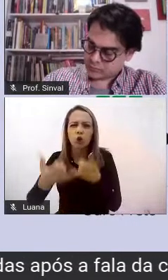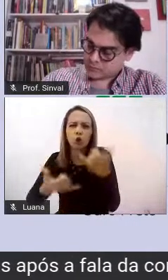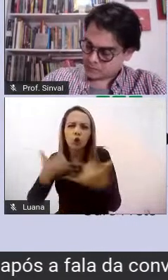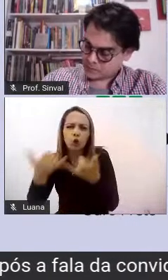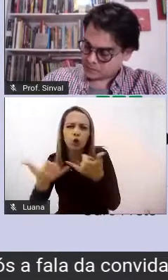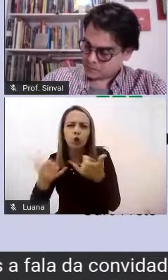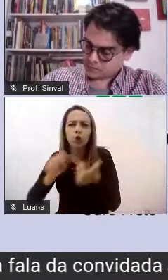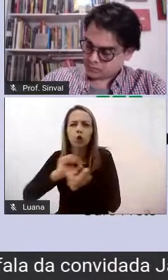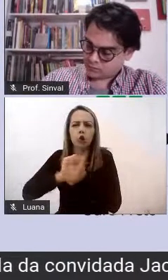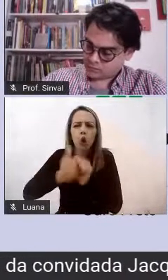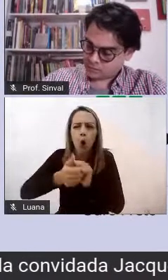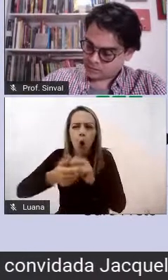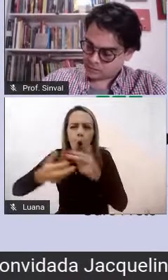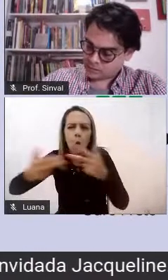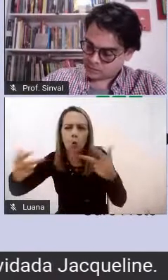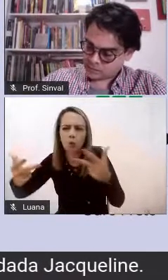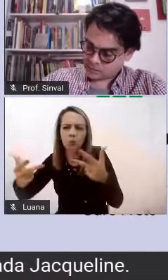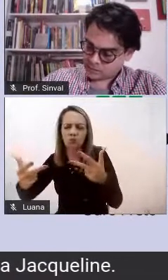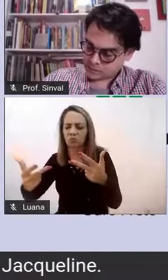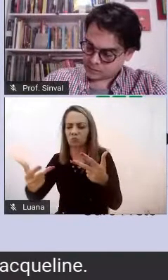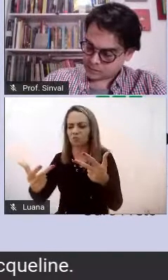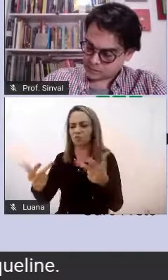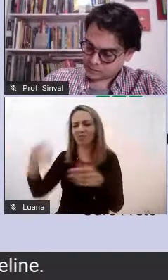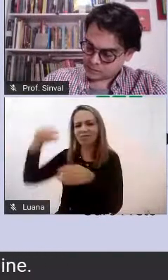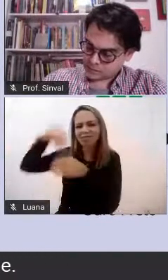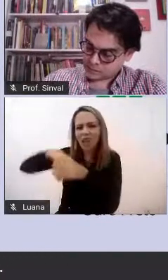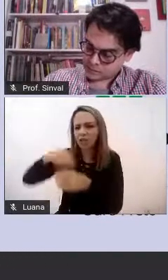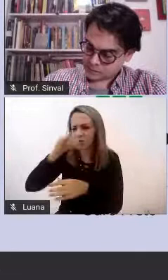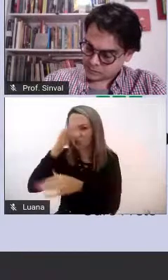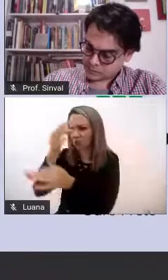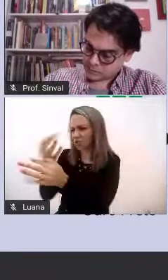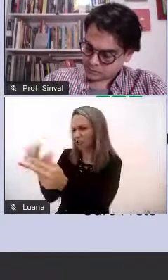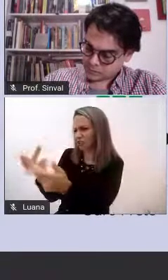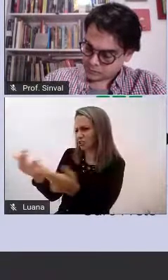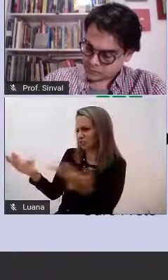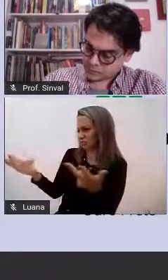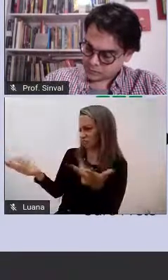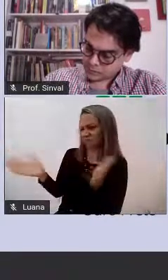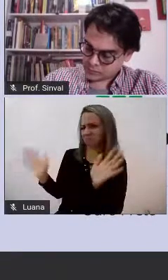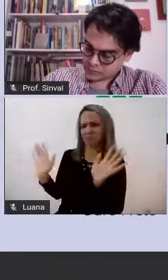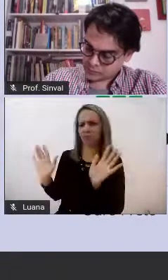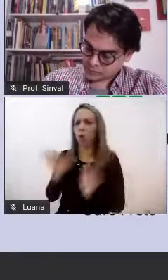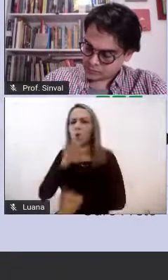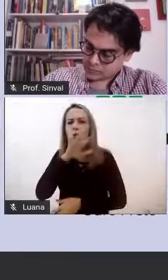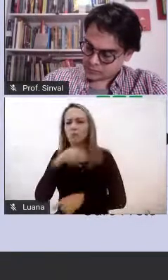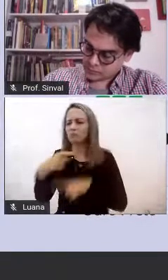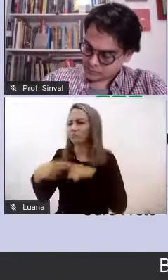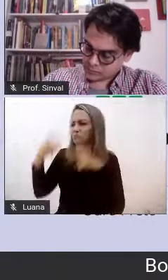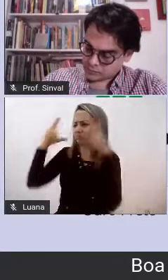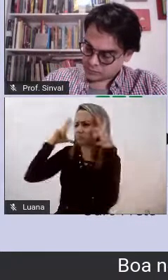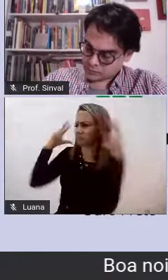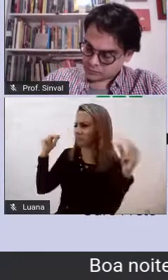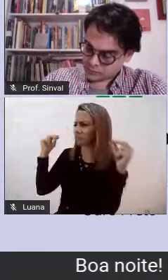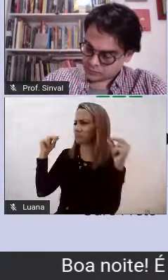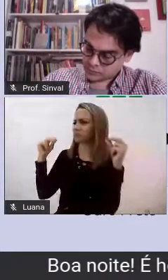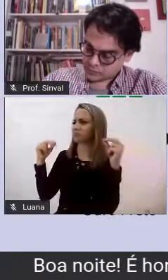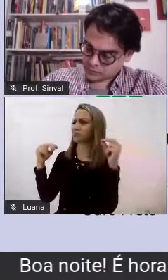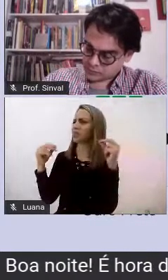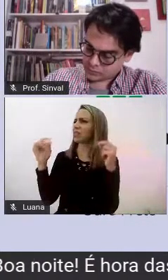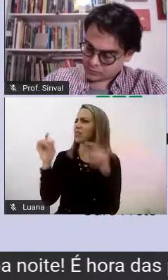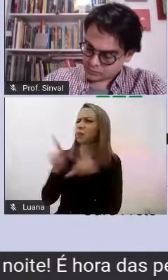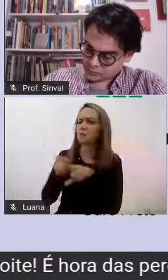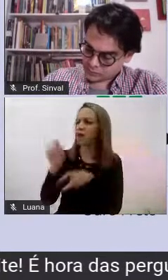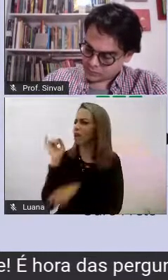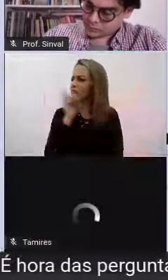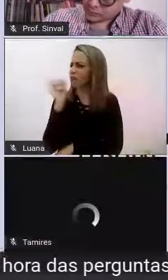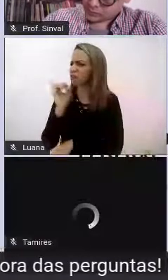haviam dentro do jardim e que as damas holandesas, francesas e inglesas usavam para passear